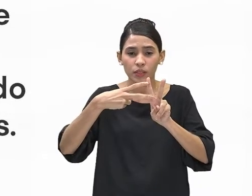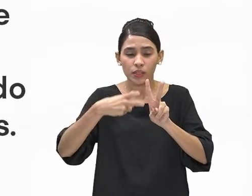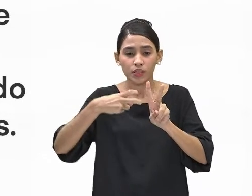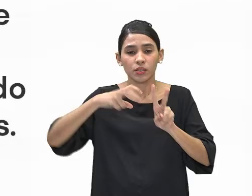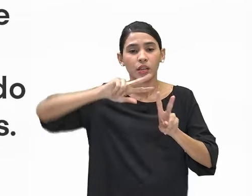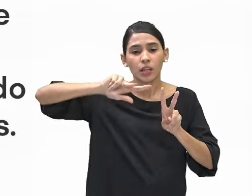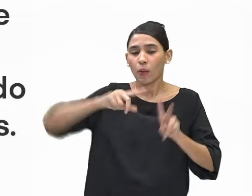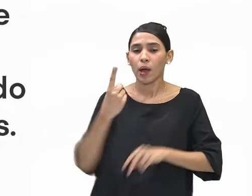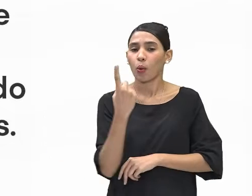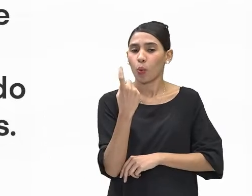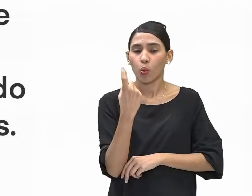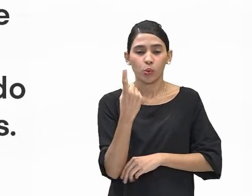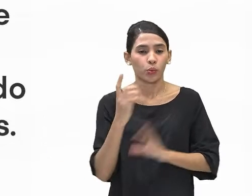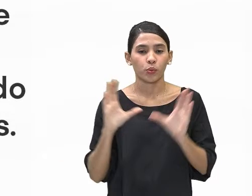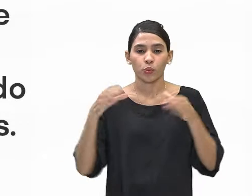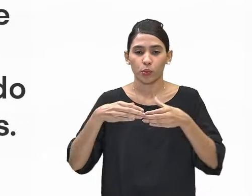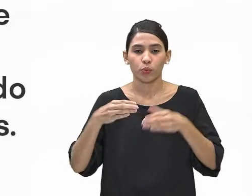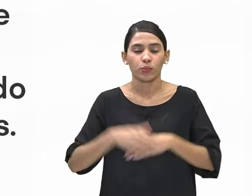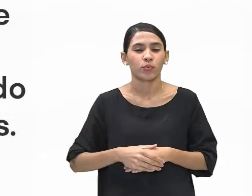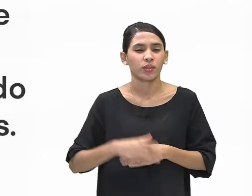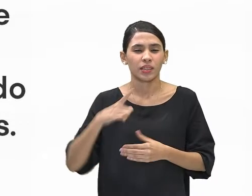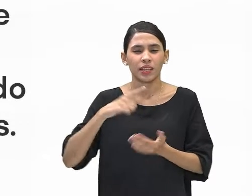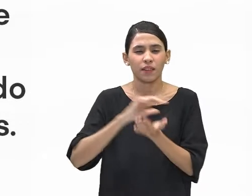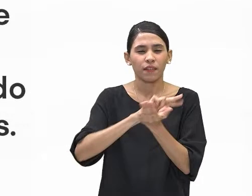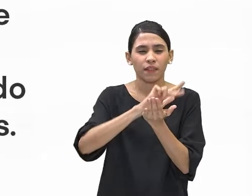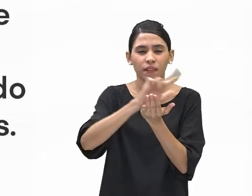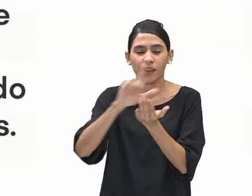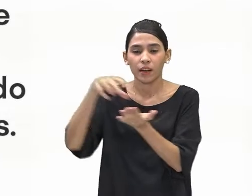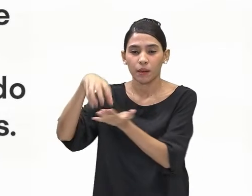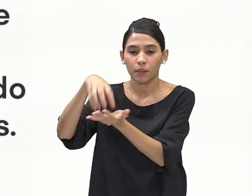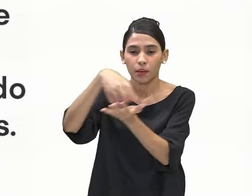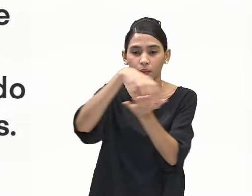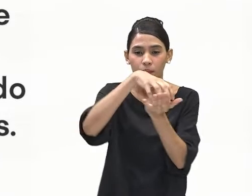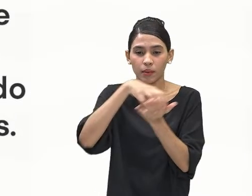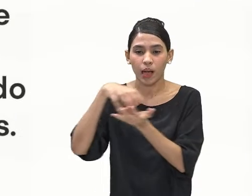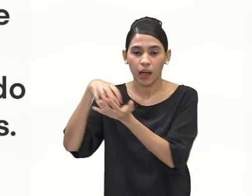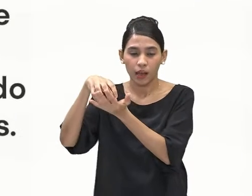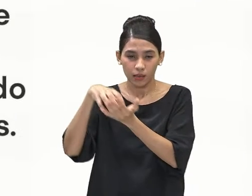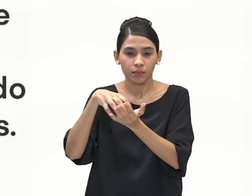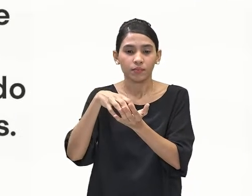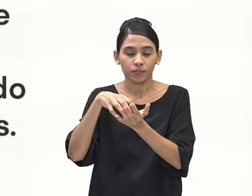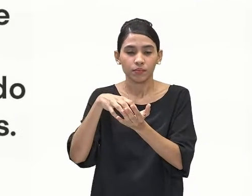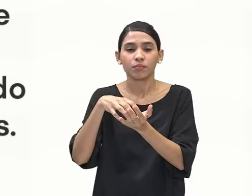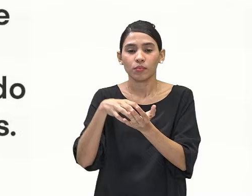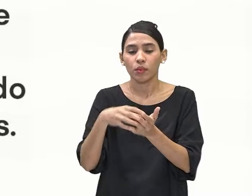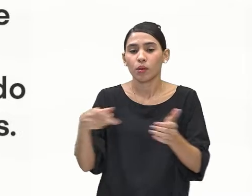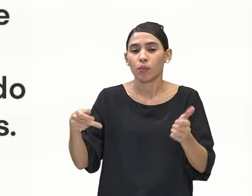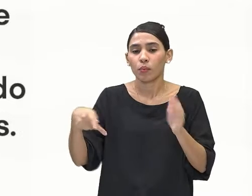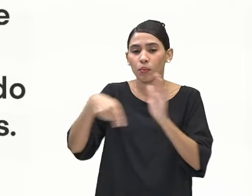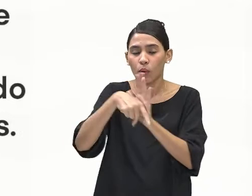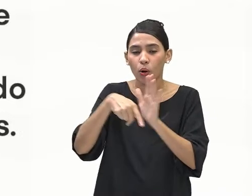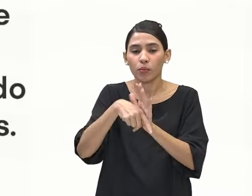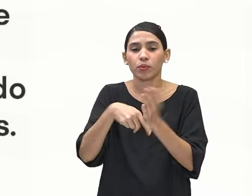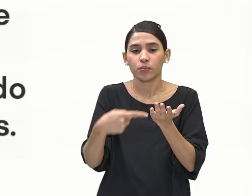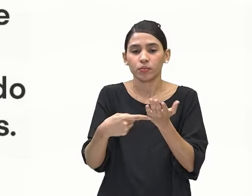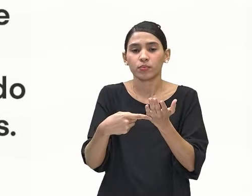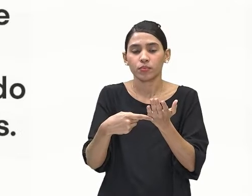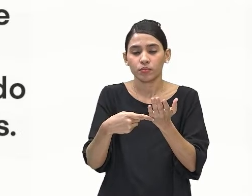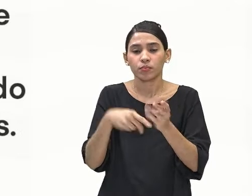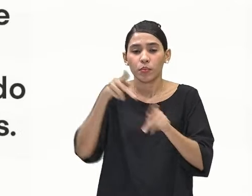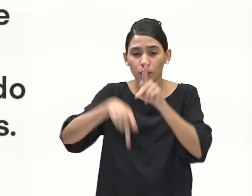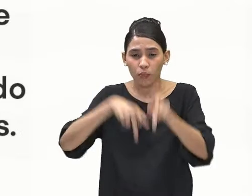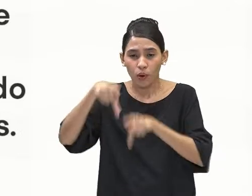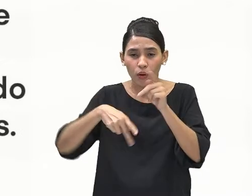um único grupo, são várias tribos, né, que fazem parte do que compuseram os nossos